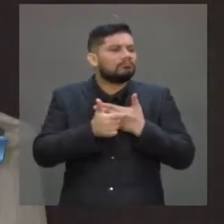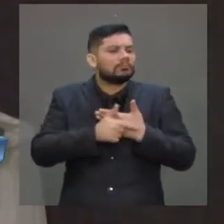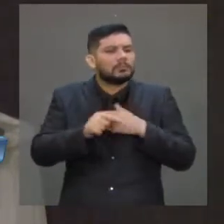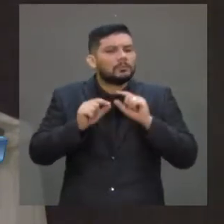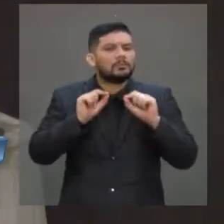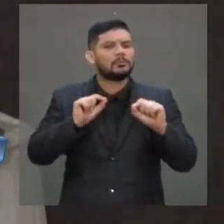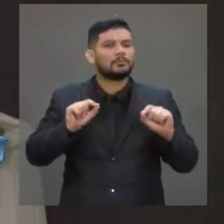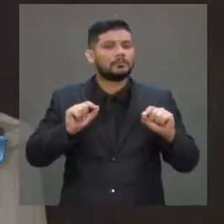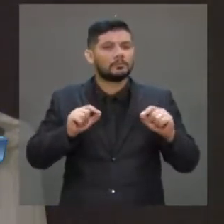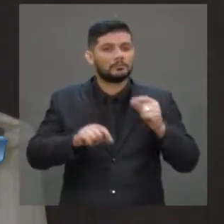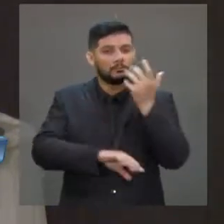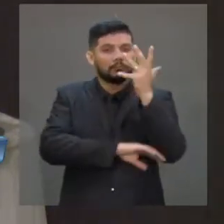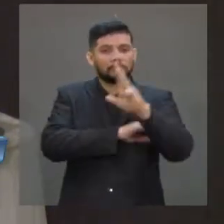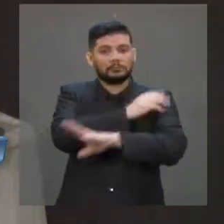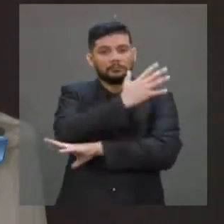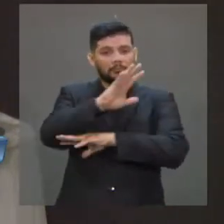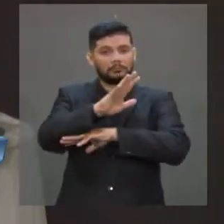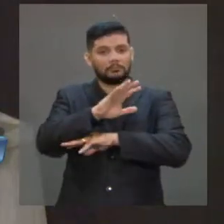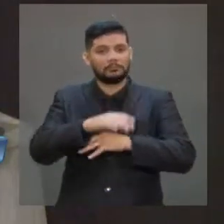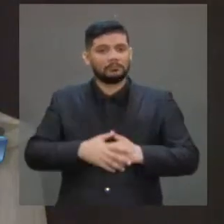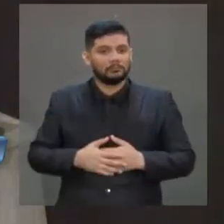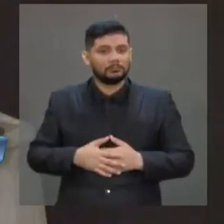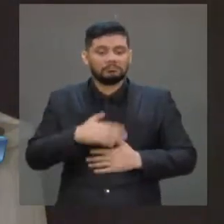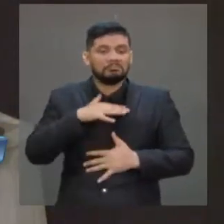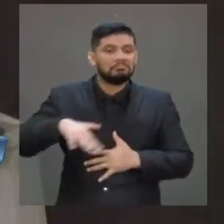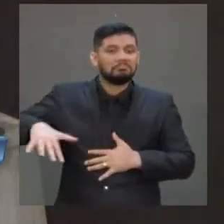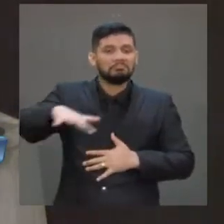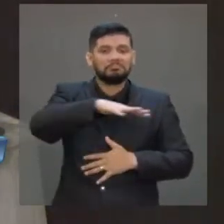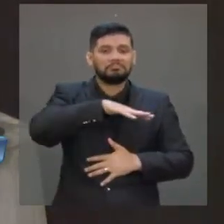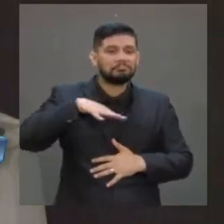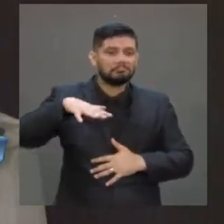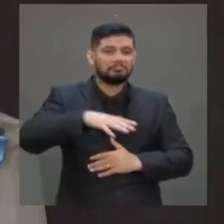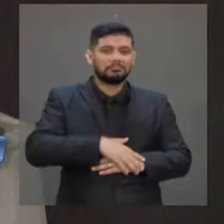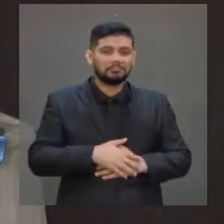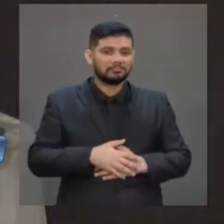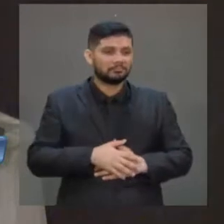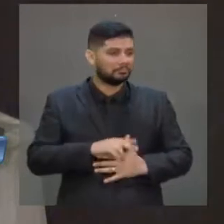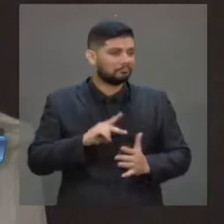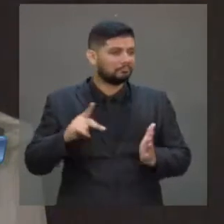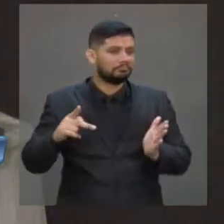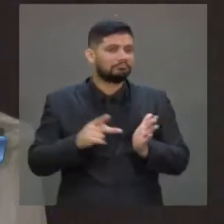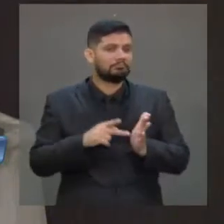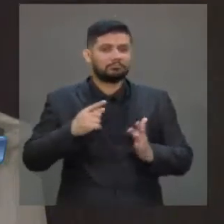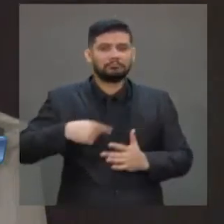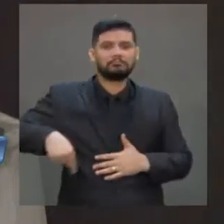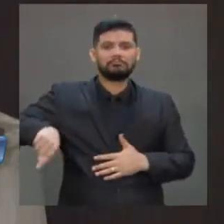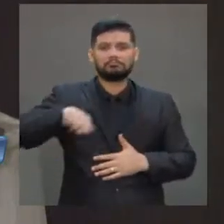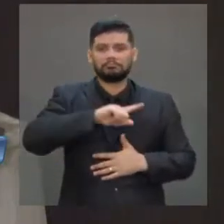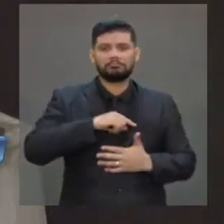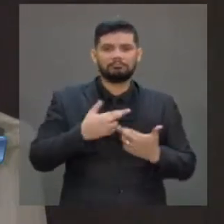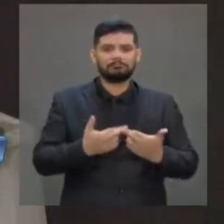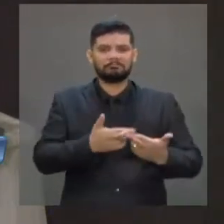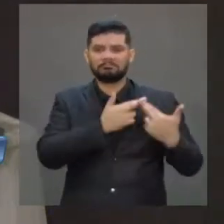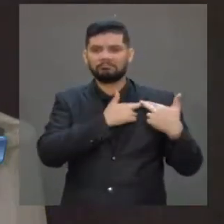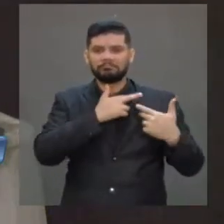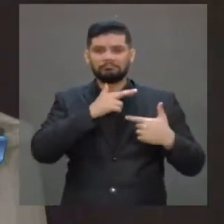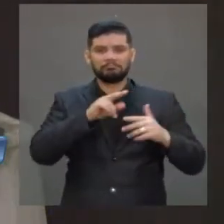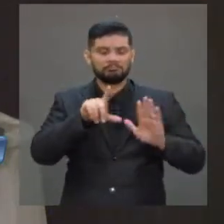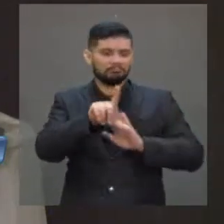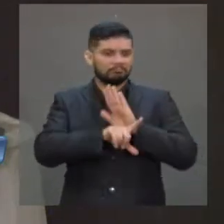A questão ambiental é uma das poucas áreas em que nós temos competência de